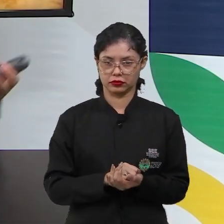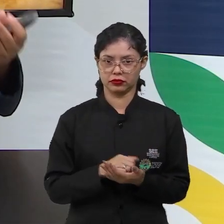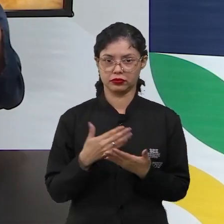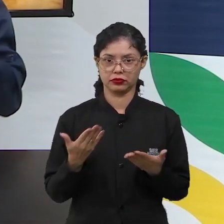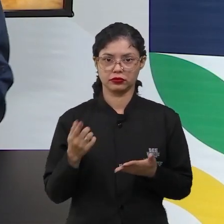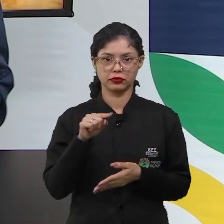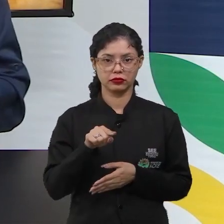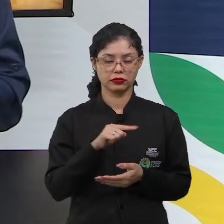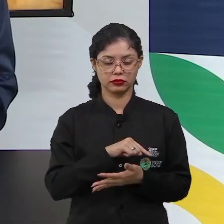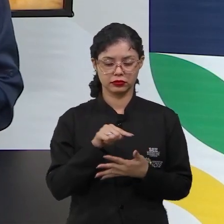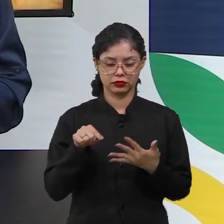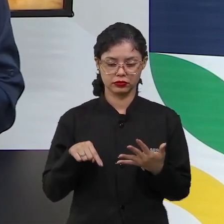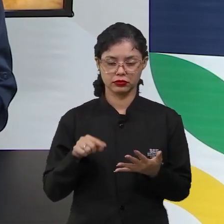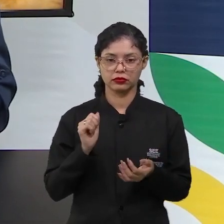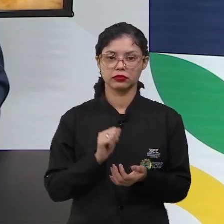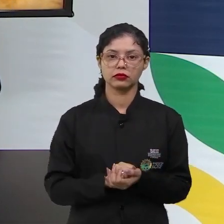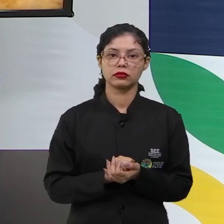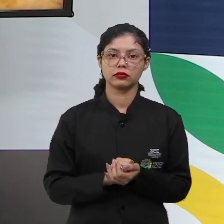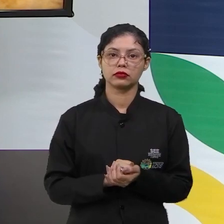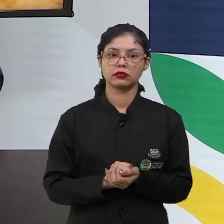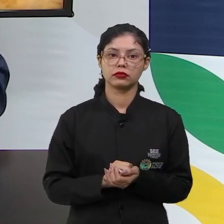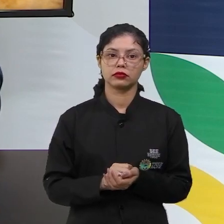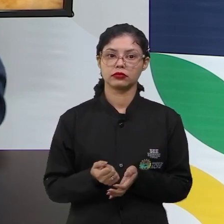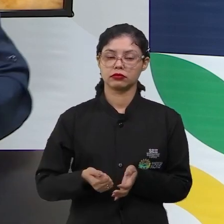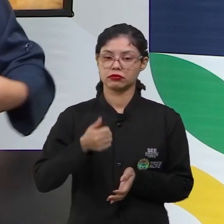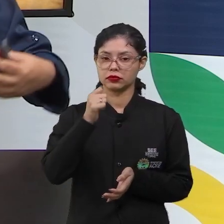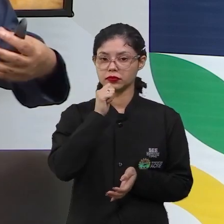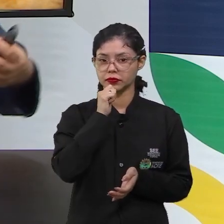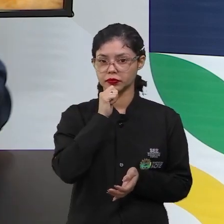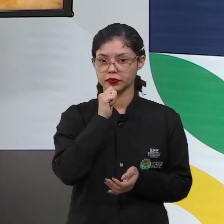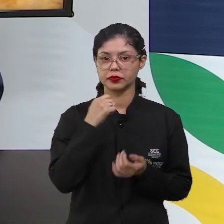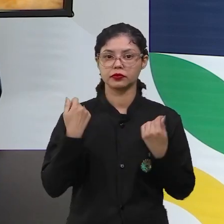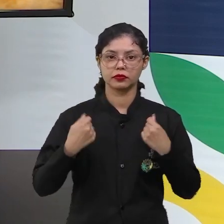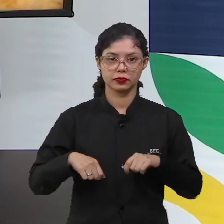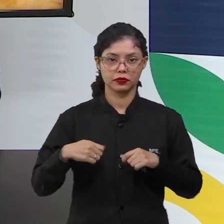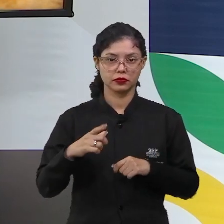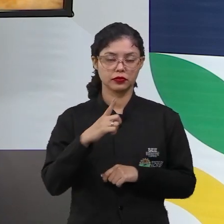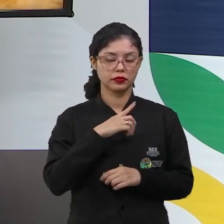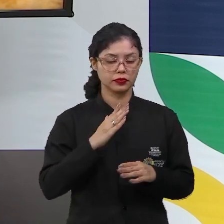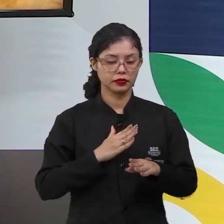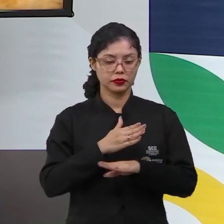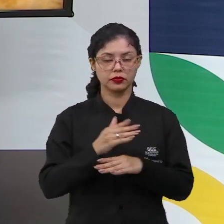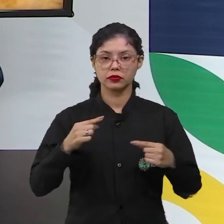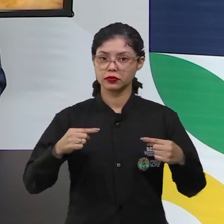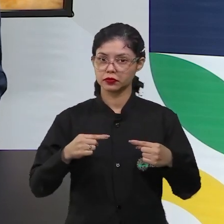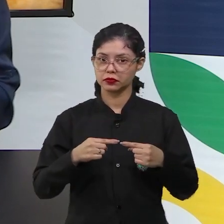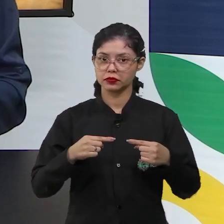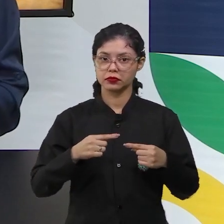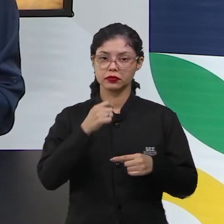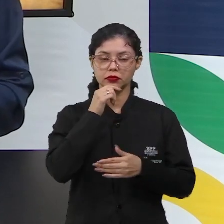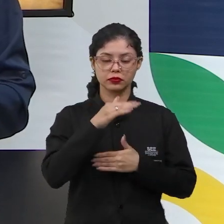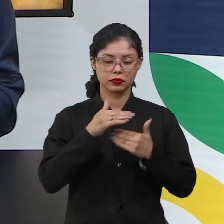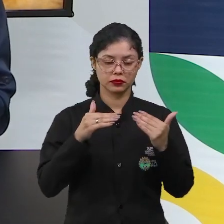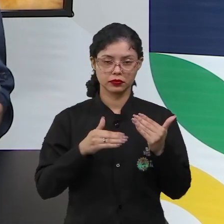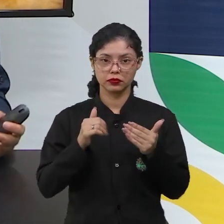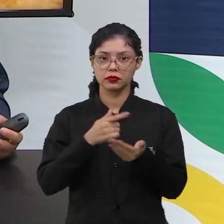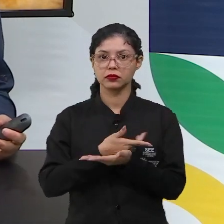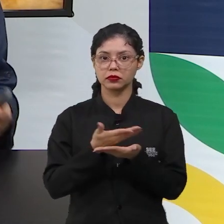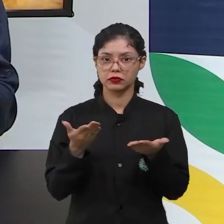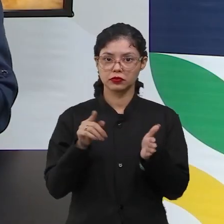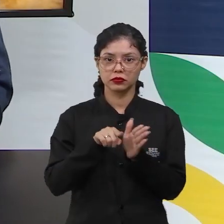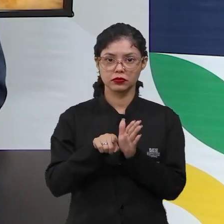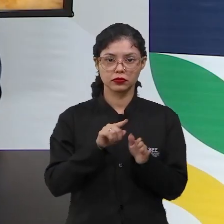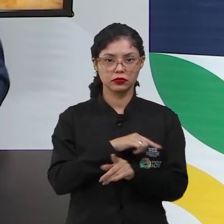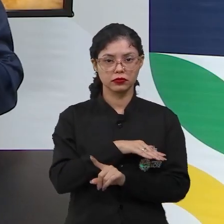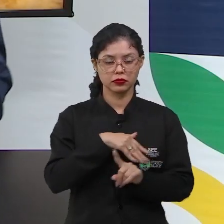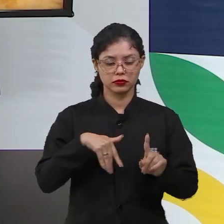assim, e vários países se colocam a favor. E a gente precisa aí entrar em um acordo por causa de todas essas questões